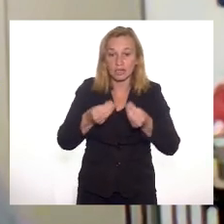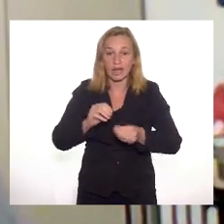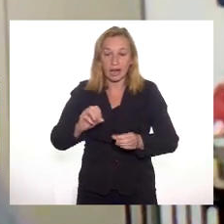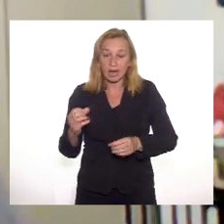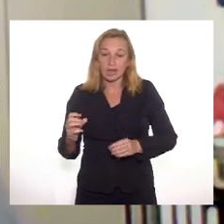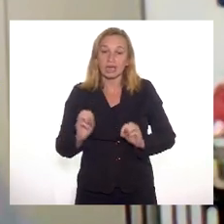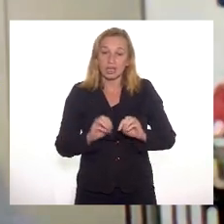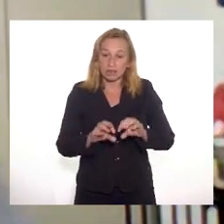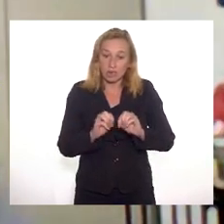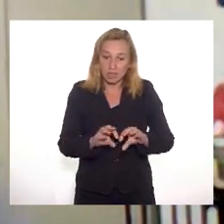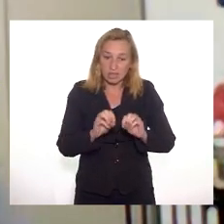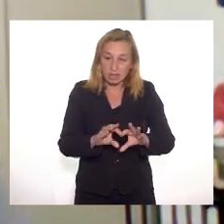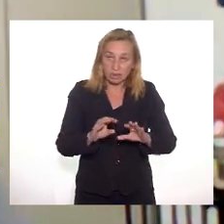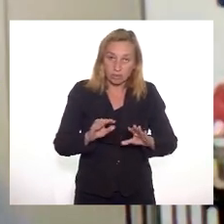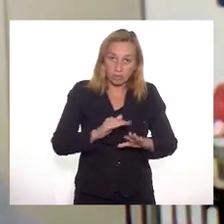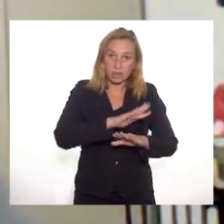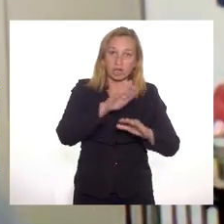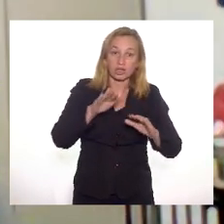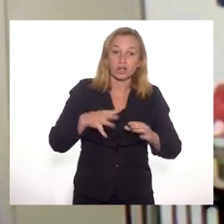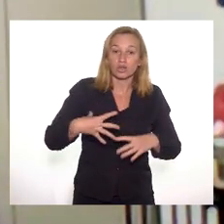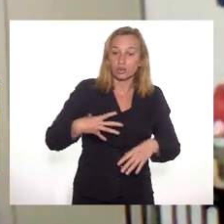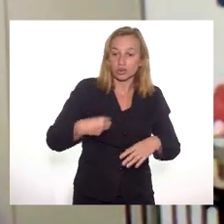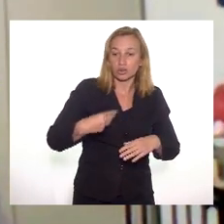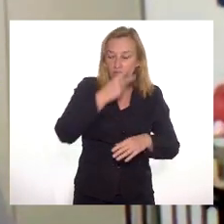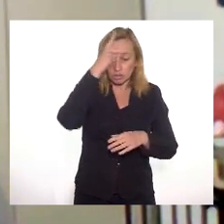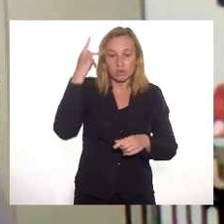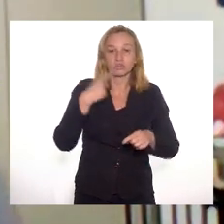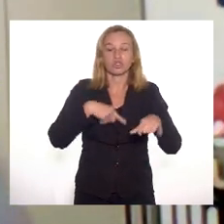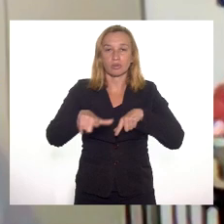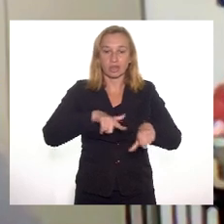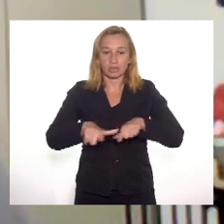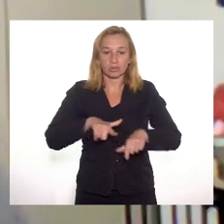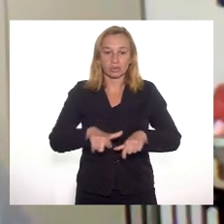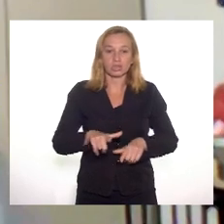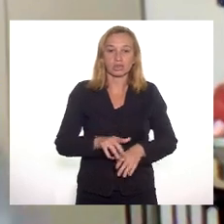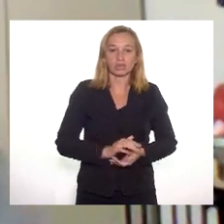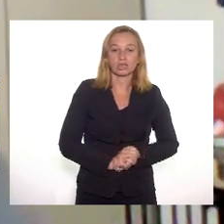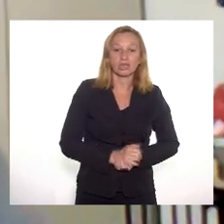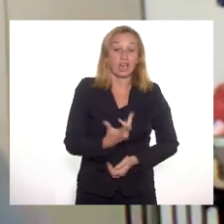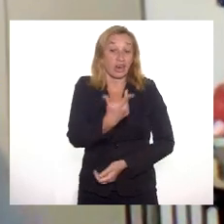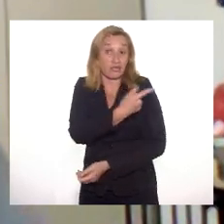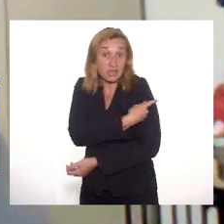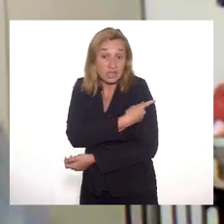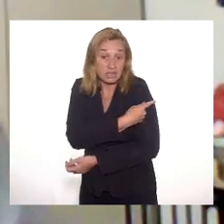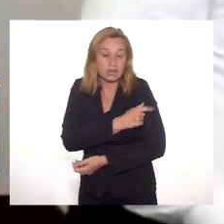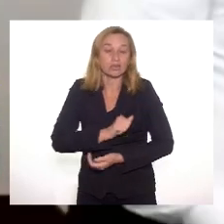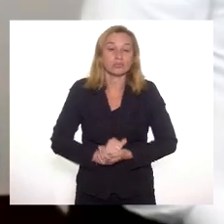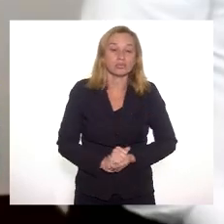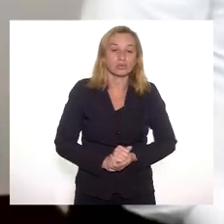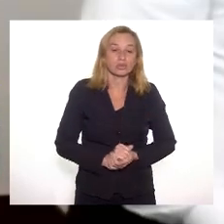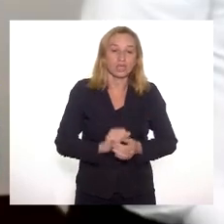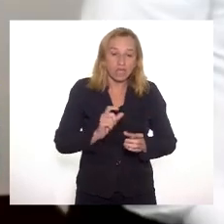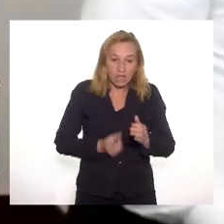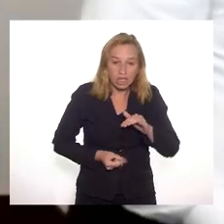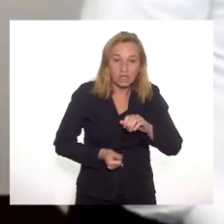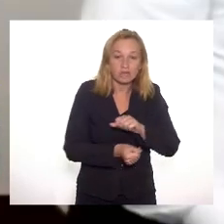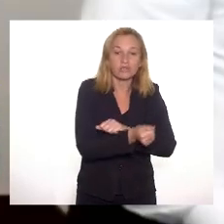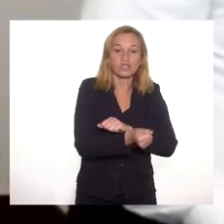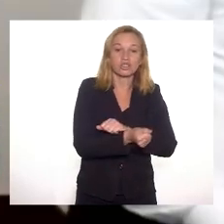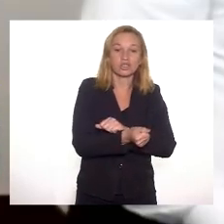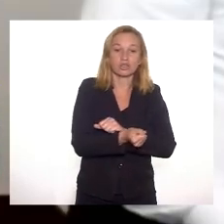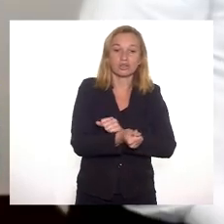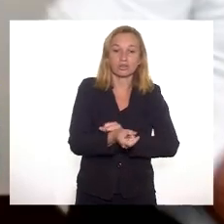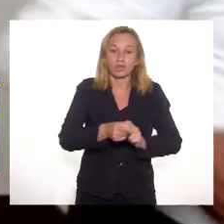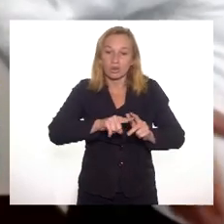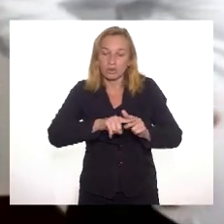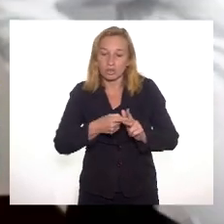educação para os filhos dos trabalhadores e das trabalhadoras. É garantindo vacinação, investindo, ajustando